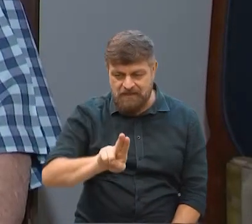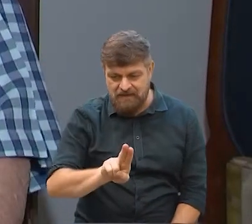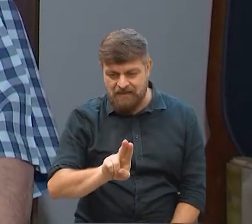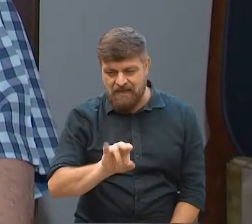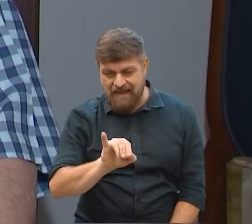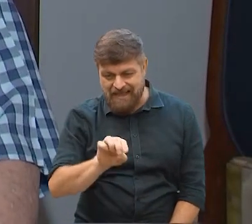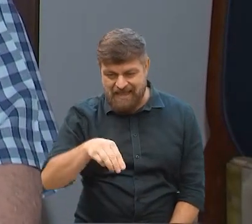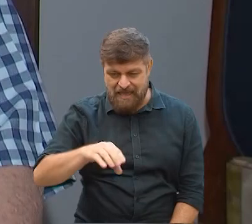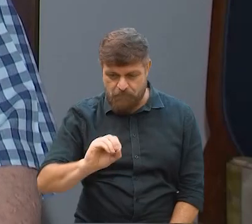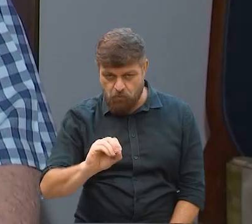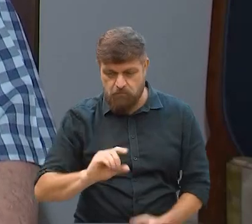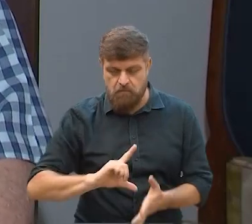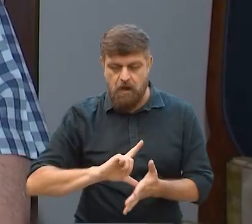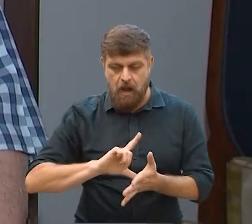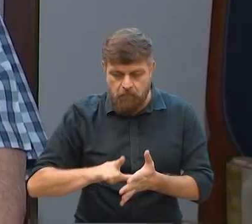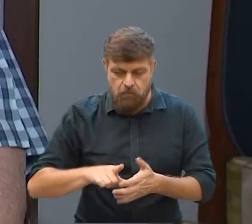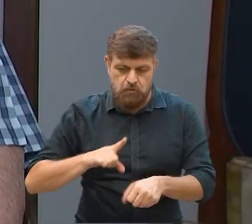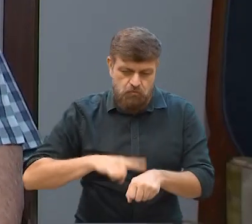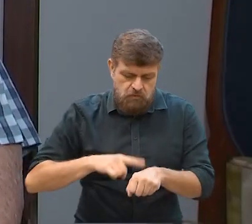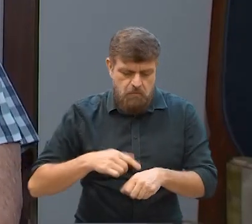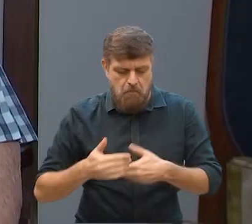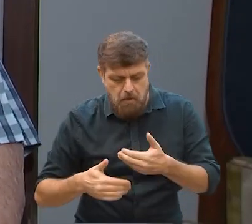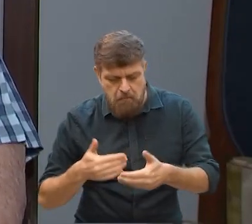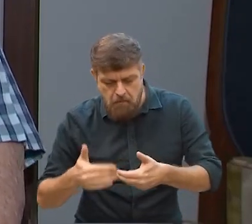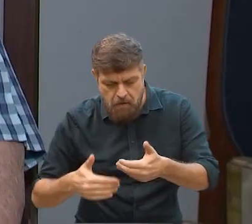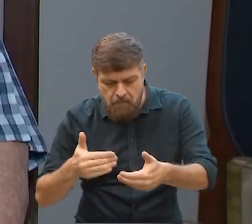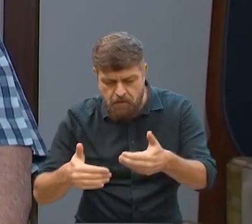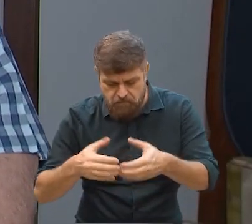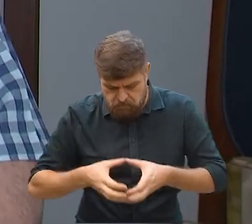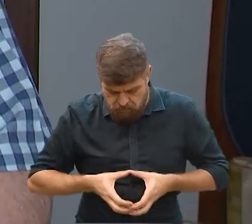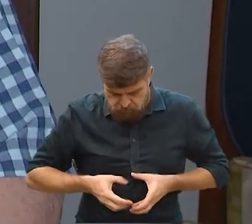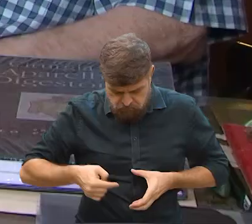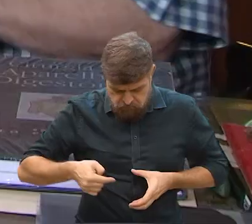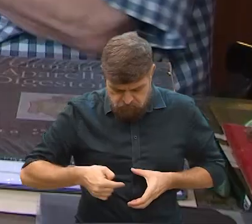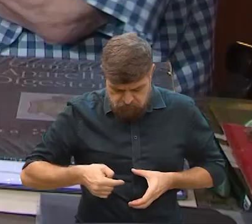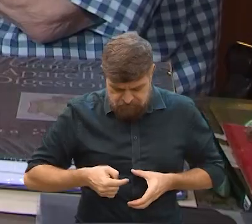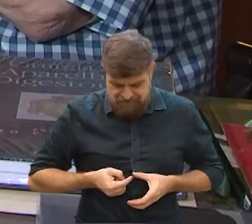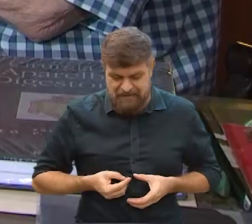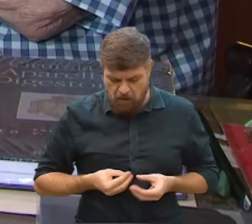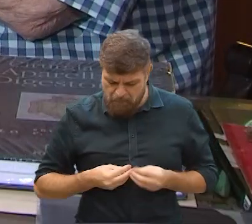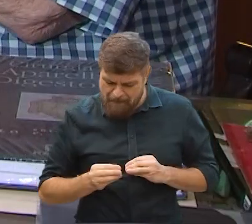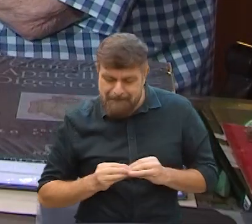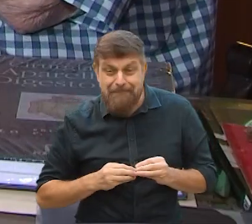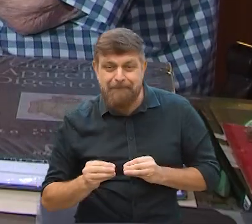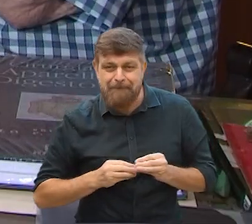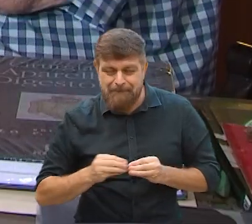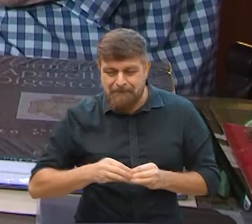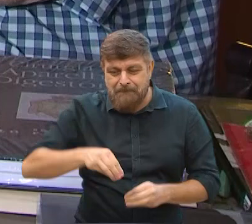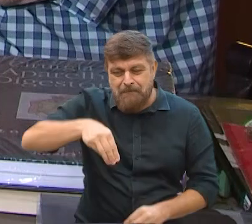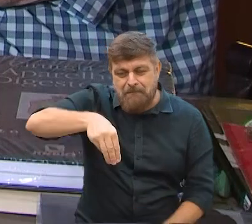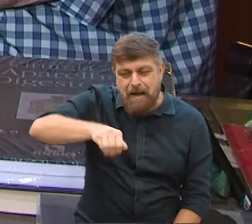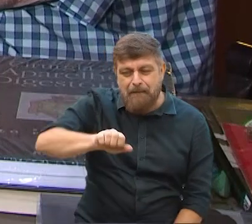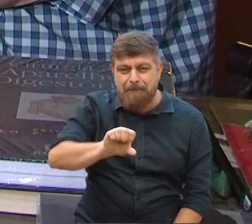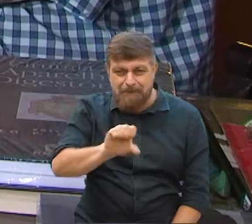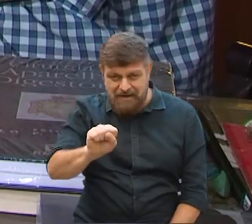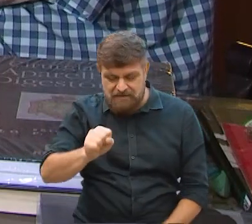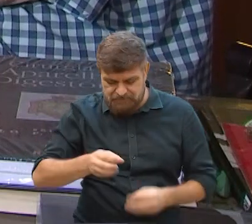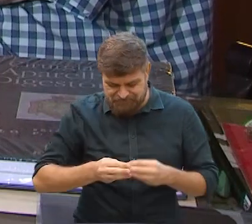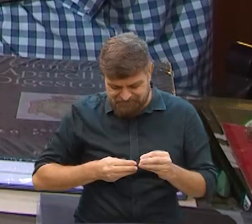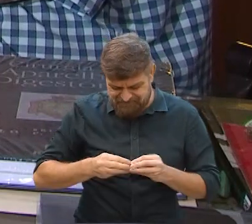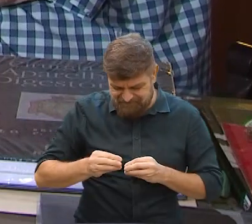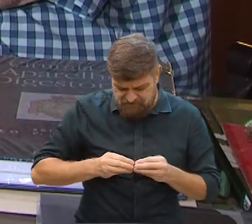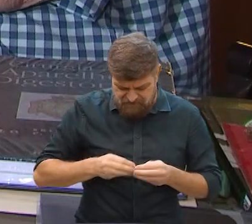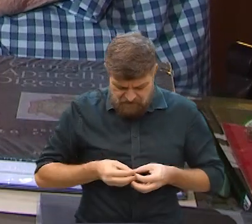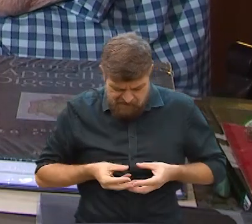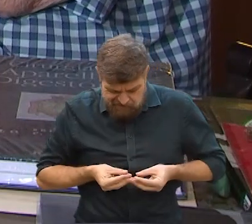então, o alimento, agora já em forma de quimo, esse quimo é uma massa. É uma massa um pouco